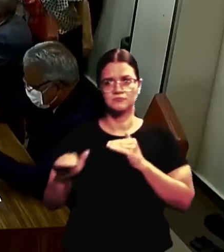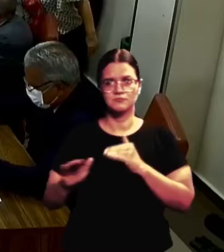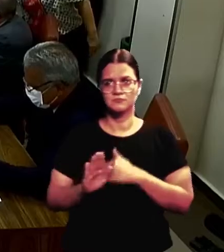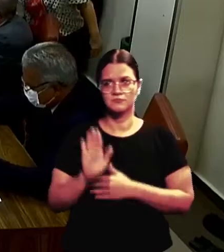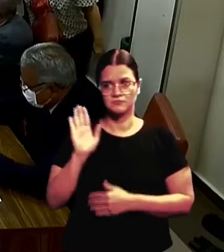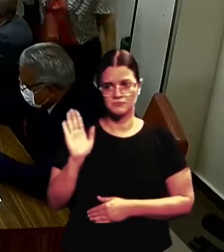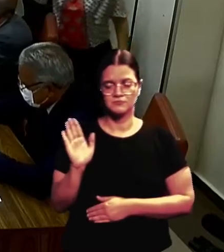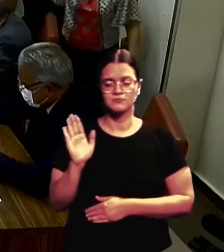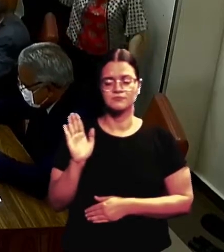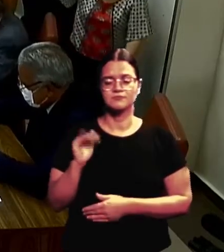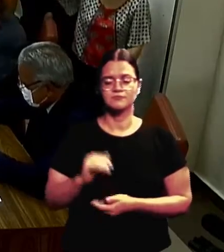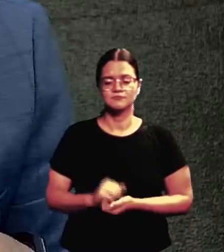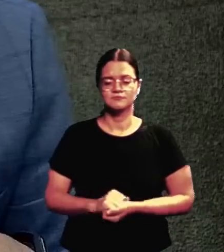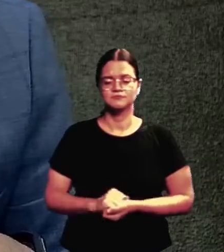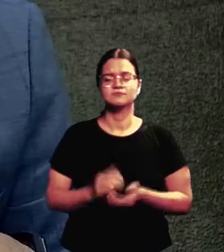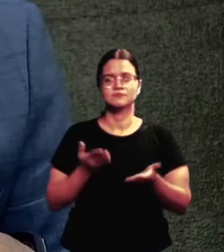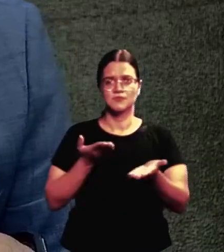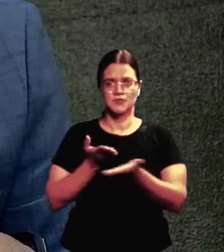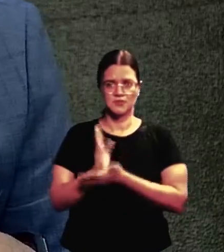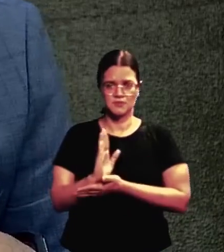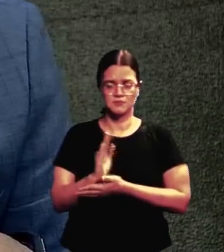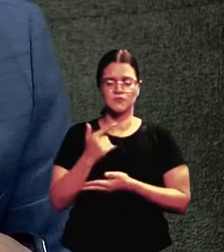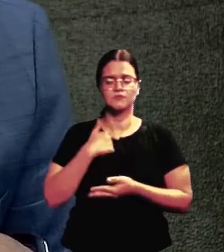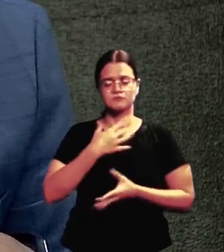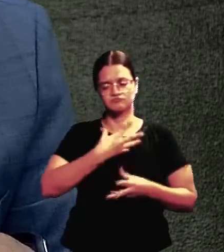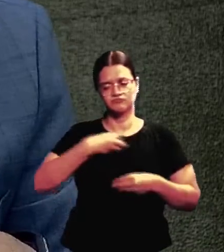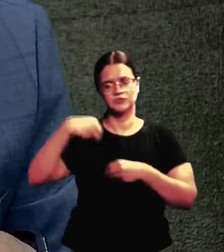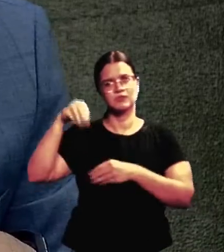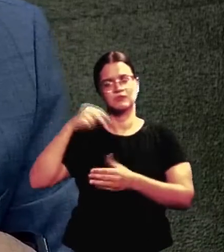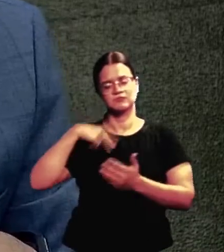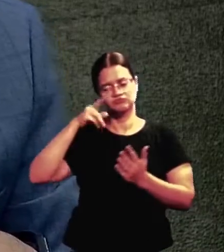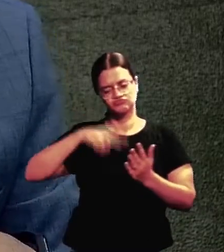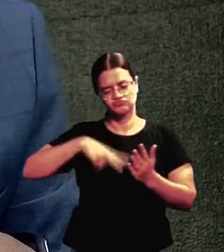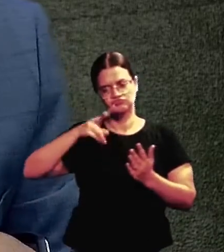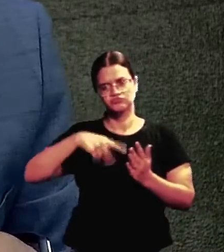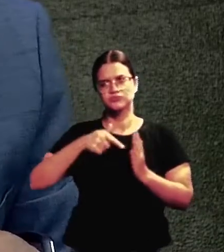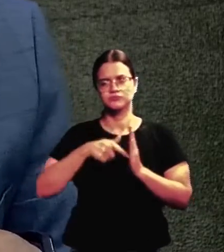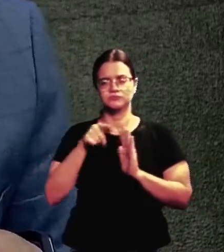como estão, os contrários se manifestem, pedido aprovado.